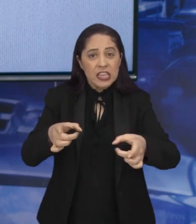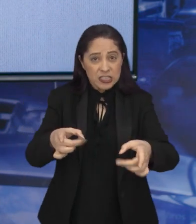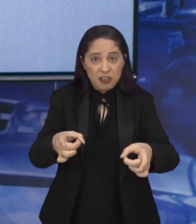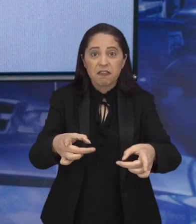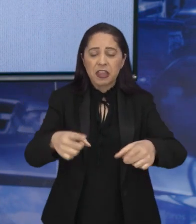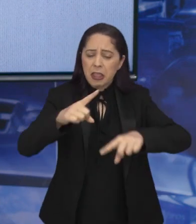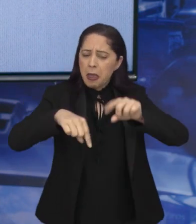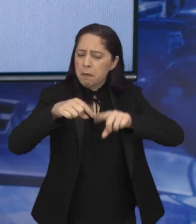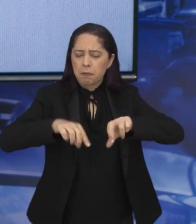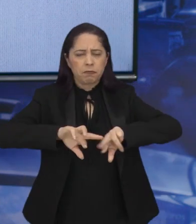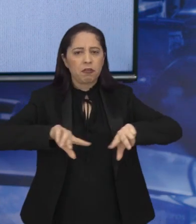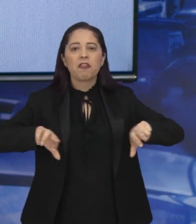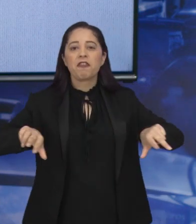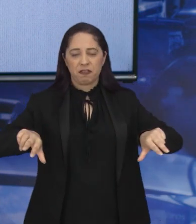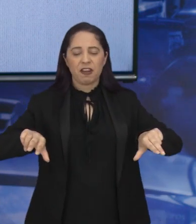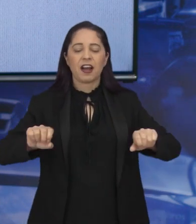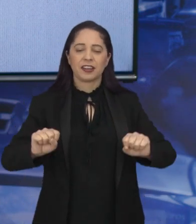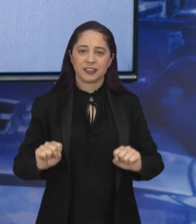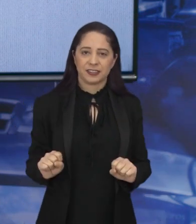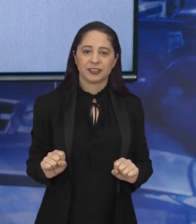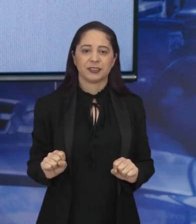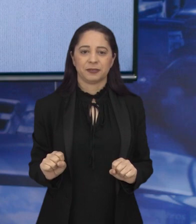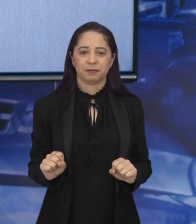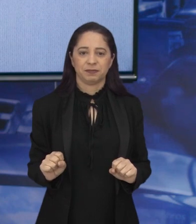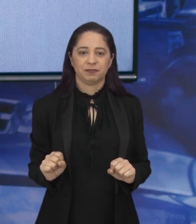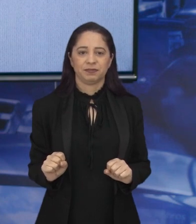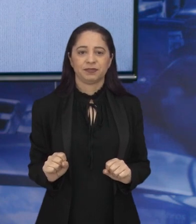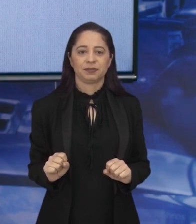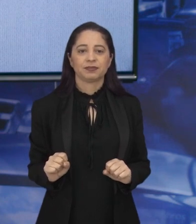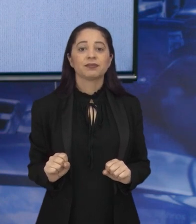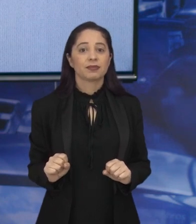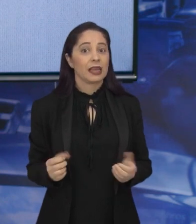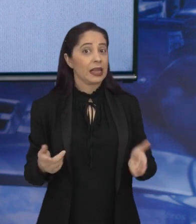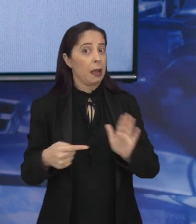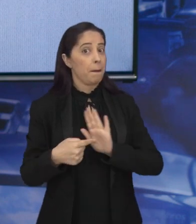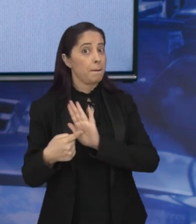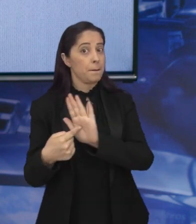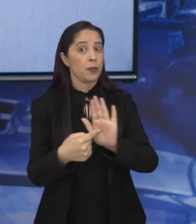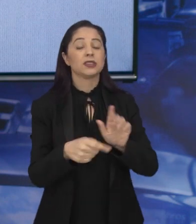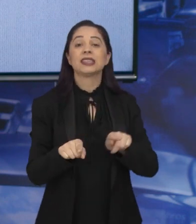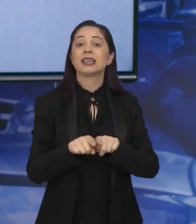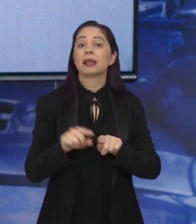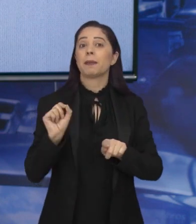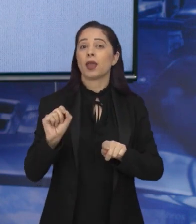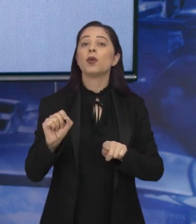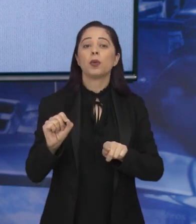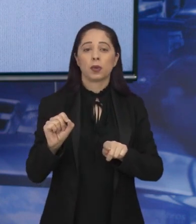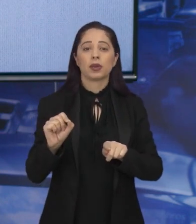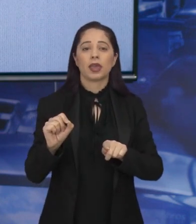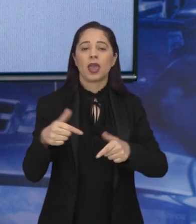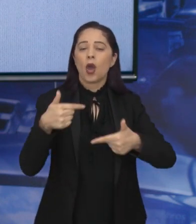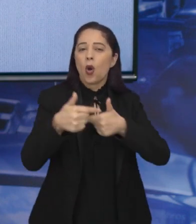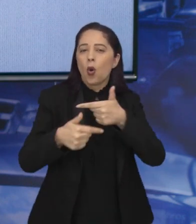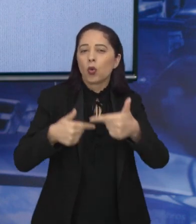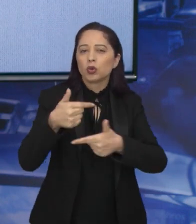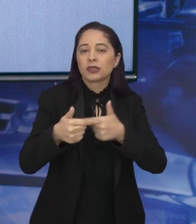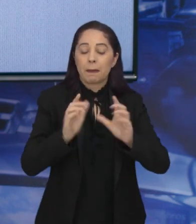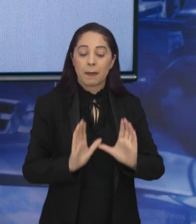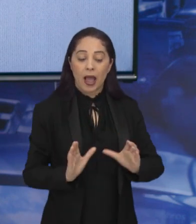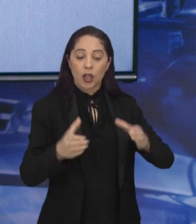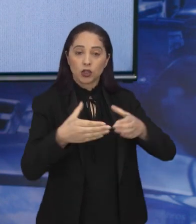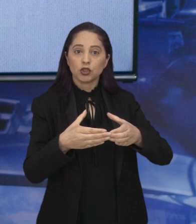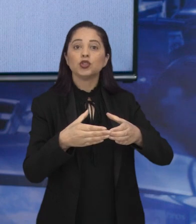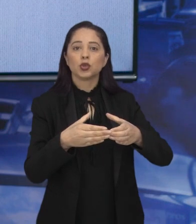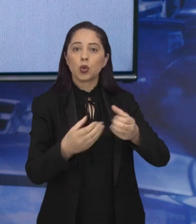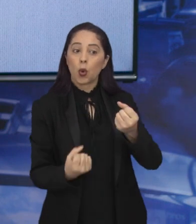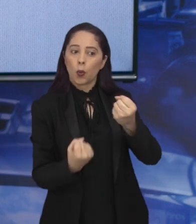agregam valor a mercadorias e serviços feitos por mulheres. Vamos mostrar também alguns resultados do trabalho das